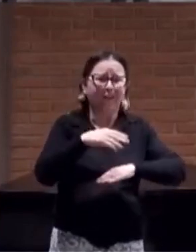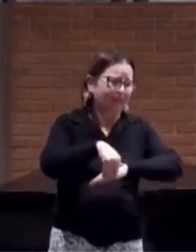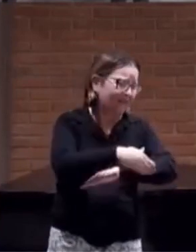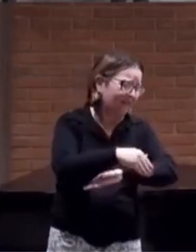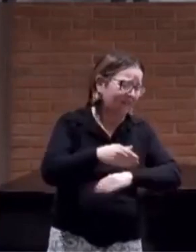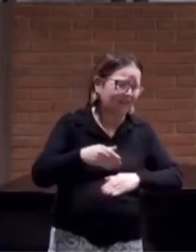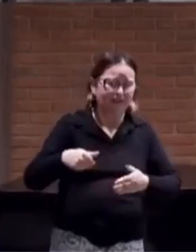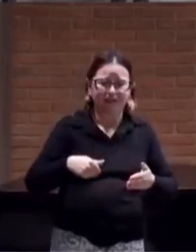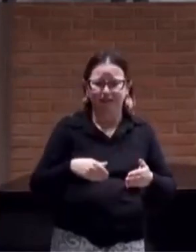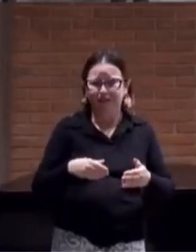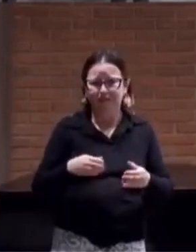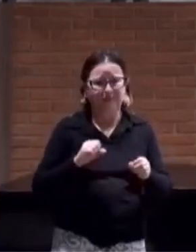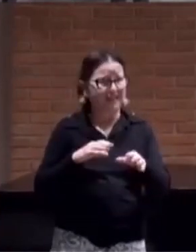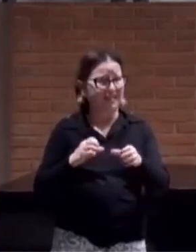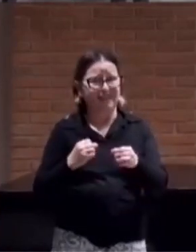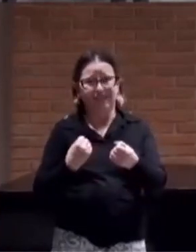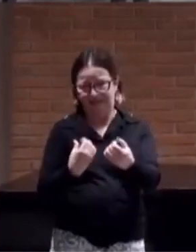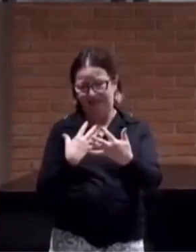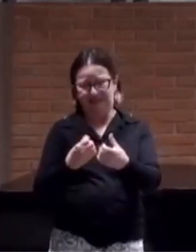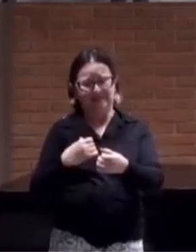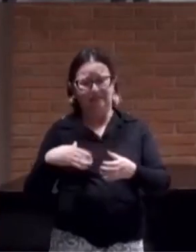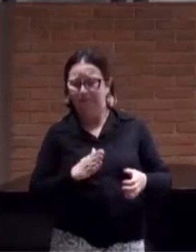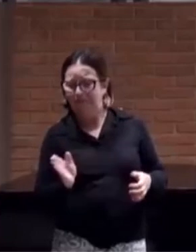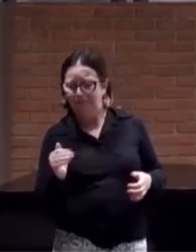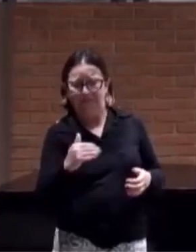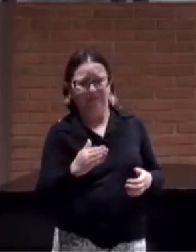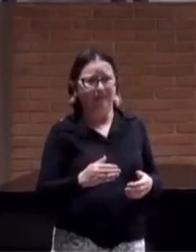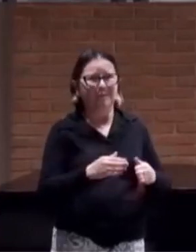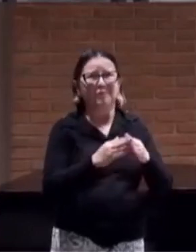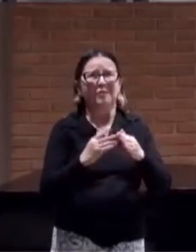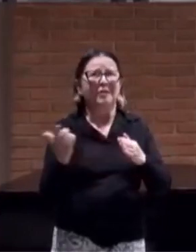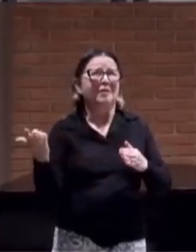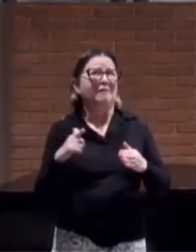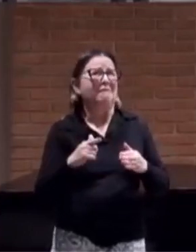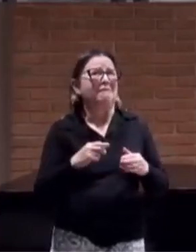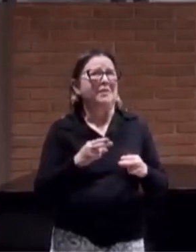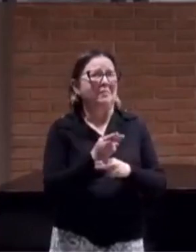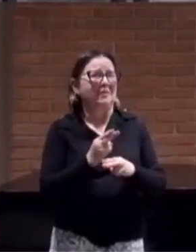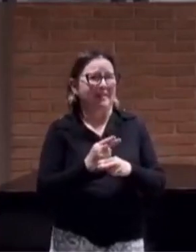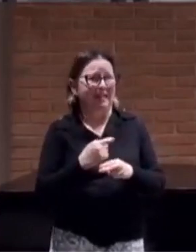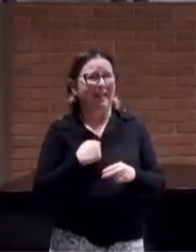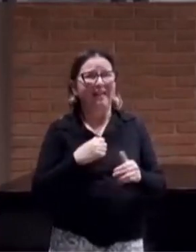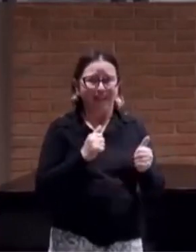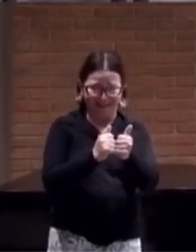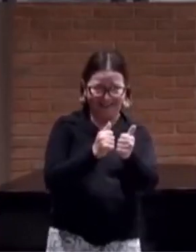lá, sua casa. Vem aqui me buscar. E eu vou te seguir.